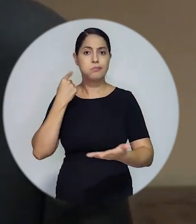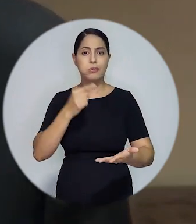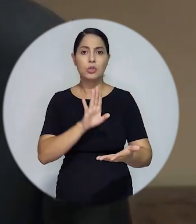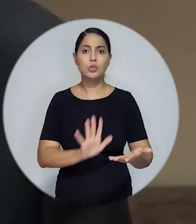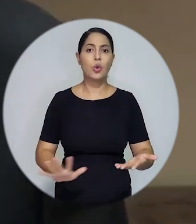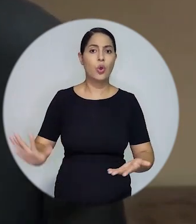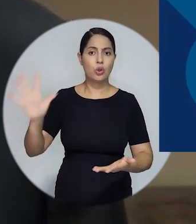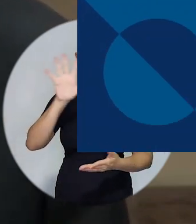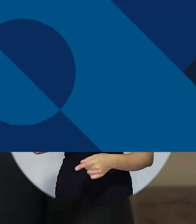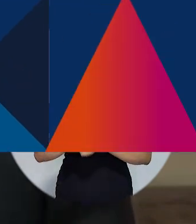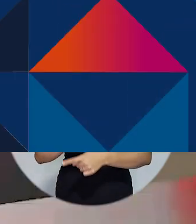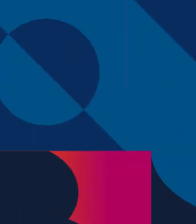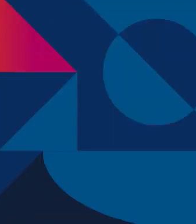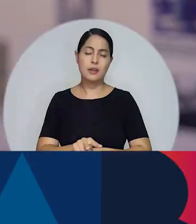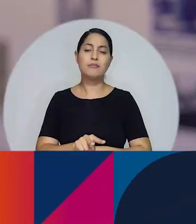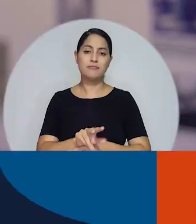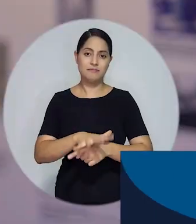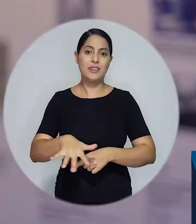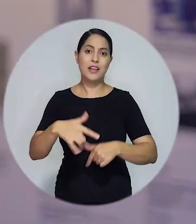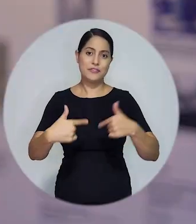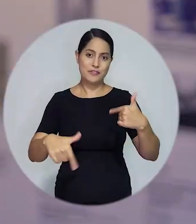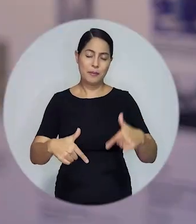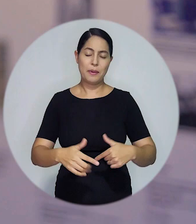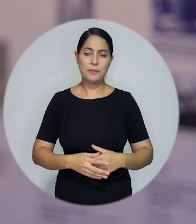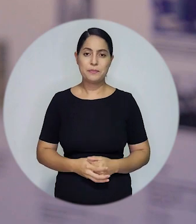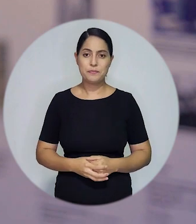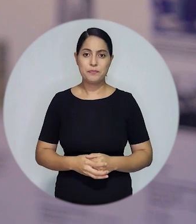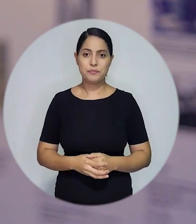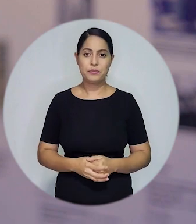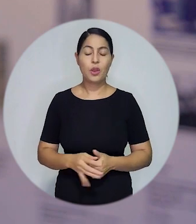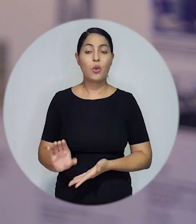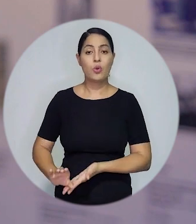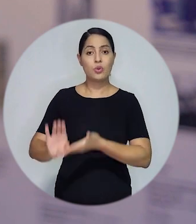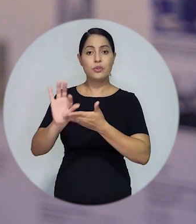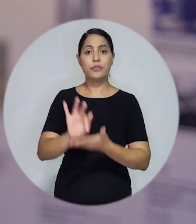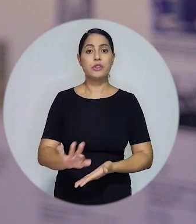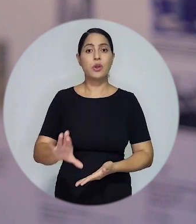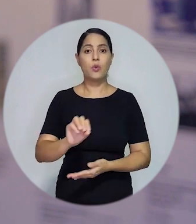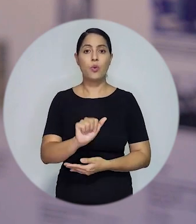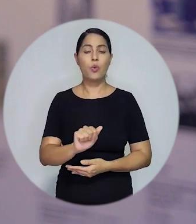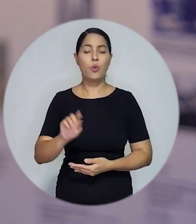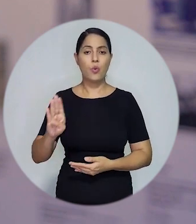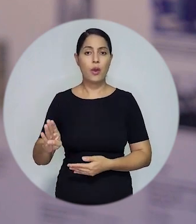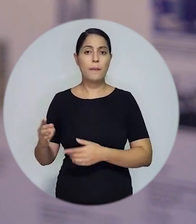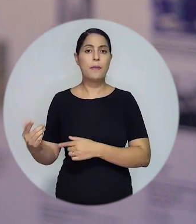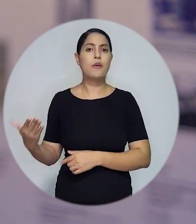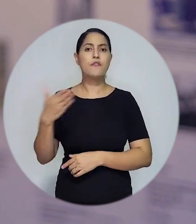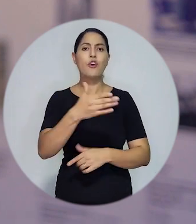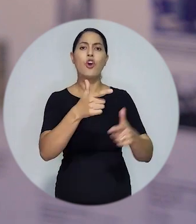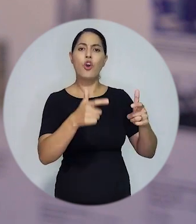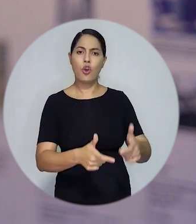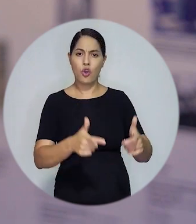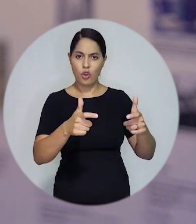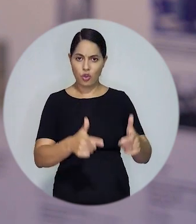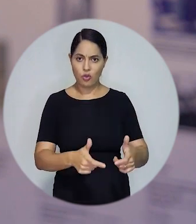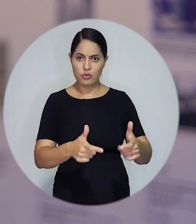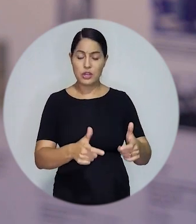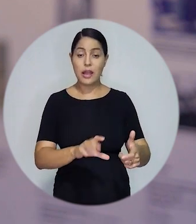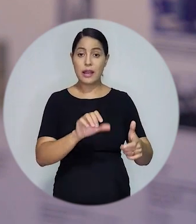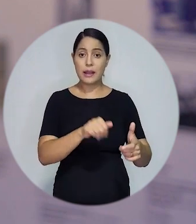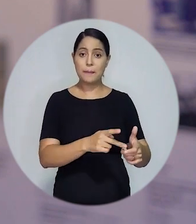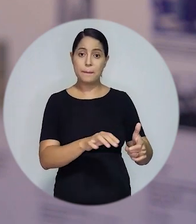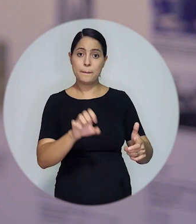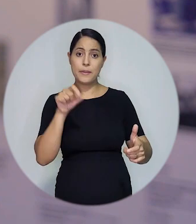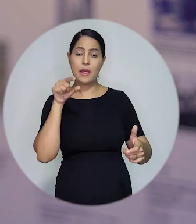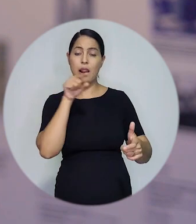advogadas brasileiras no seu ambiente de trabalho. O Conselho Federal da OAB esteve na subseção de Campinas em ato de desagravo a 4